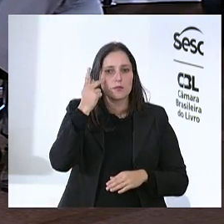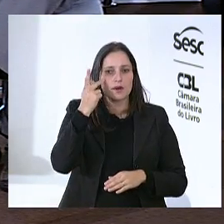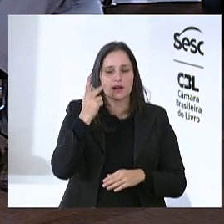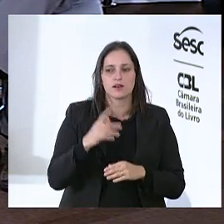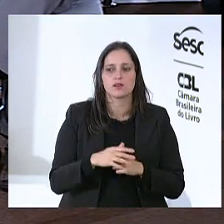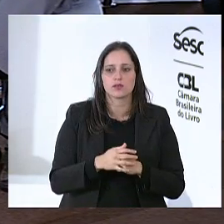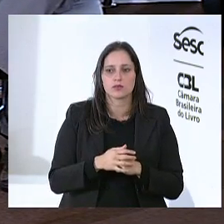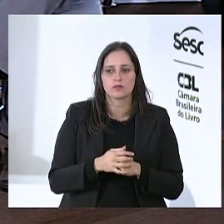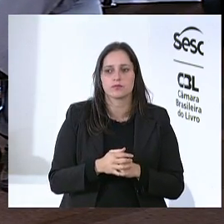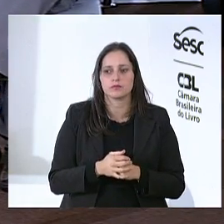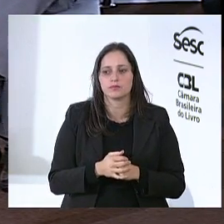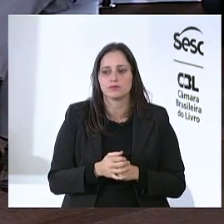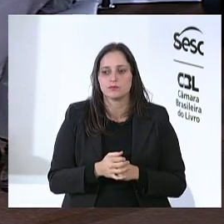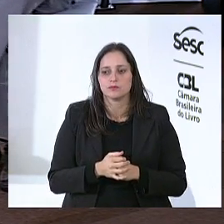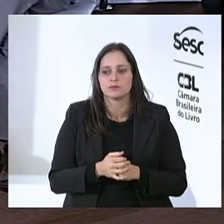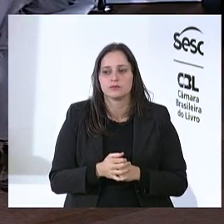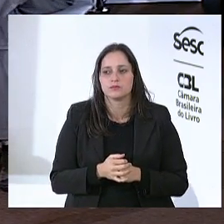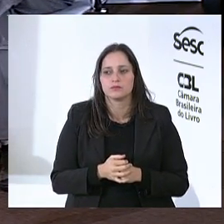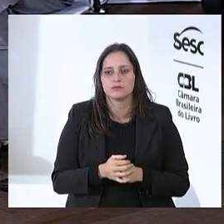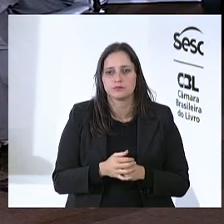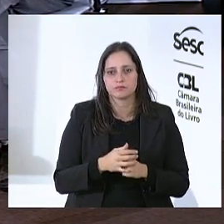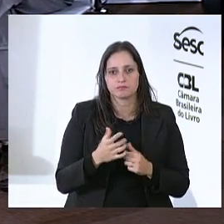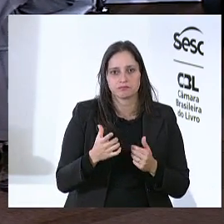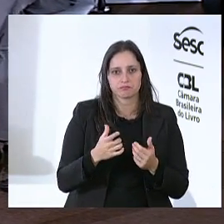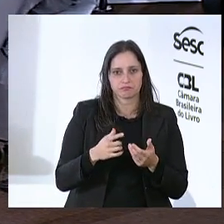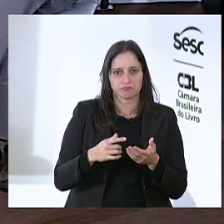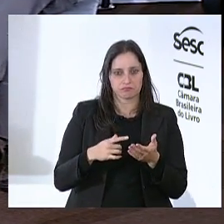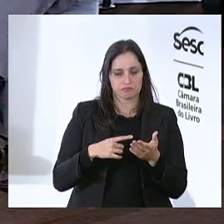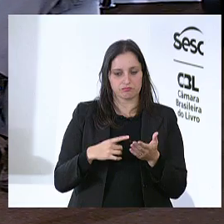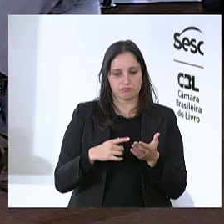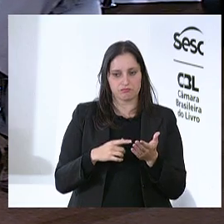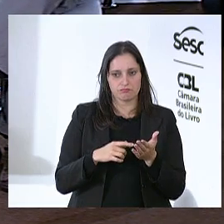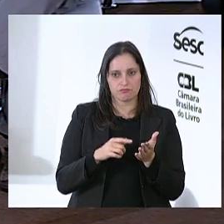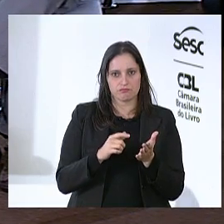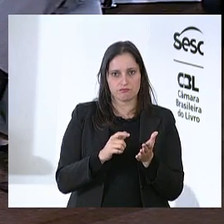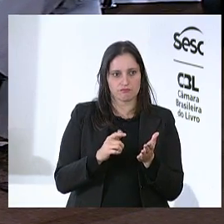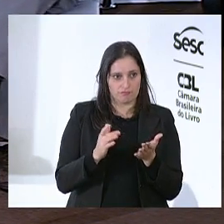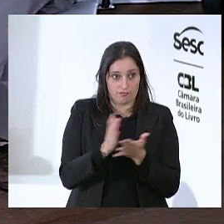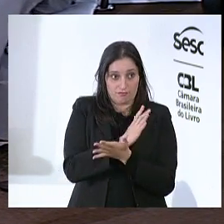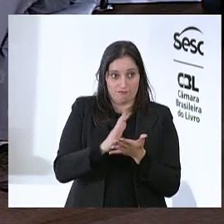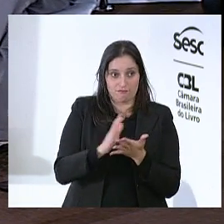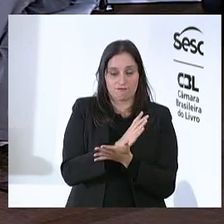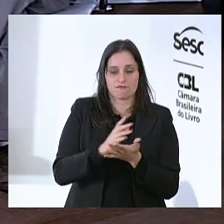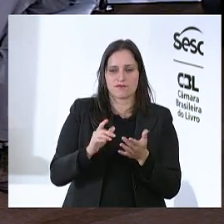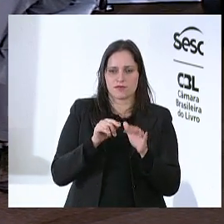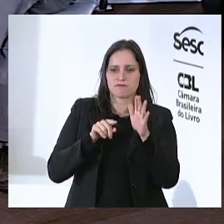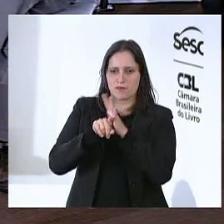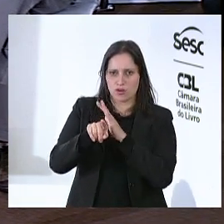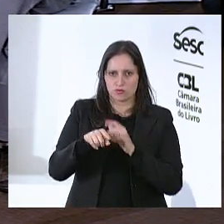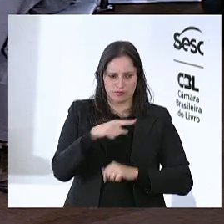aí é interessante o documentário Cidadão Bollingsen, você começa com a pergunta, você sabe quem foi essa pessoa, né? Então,